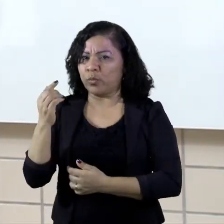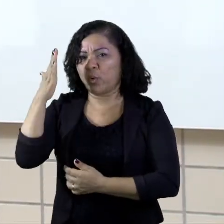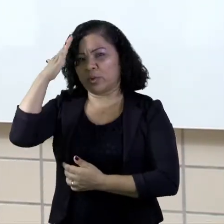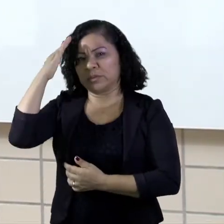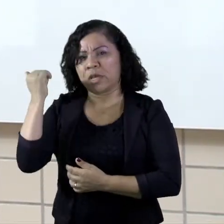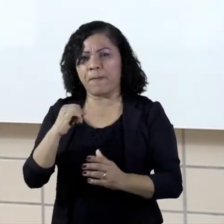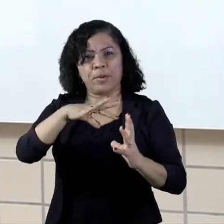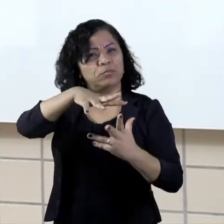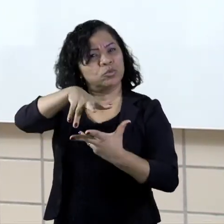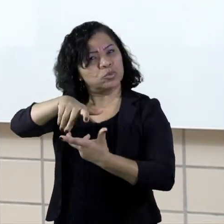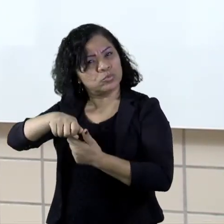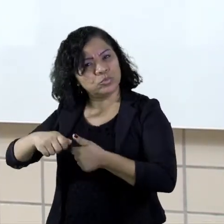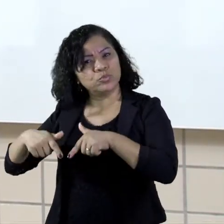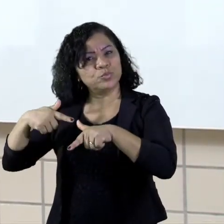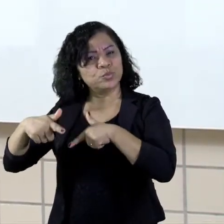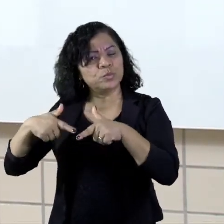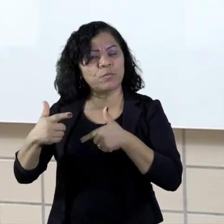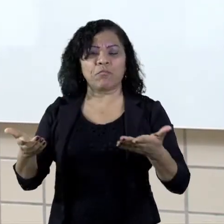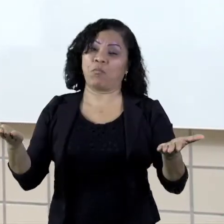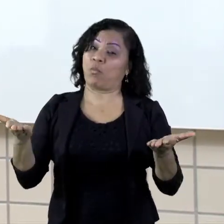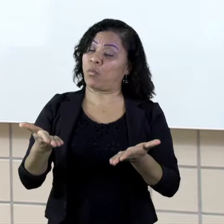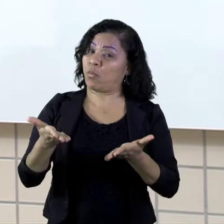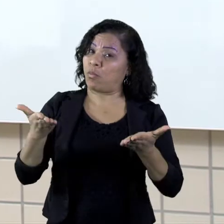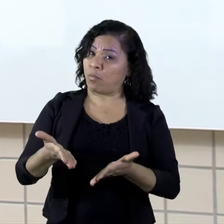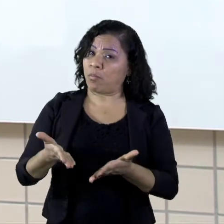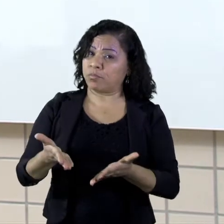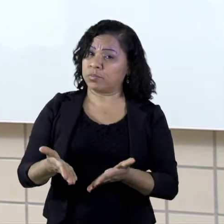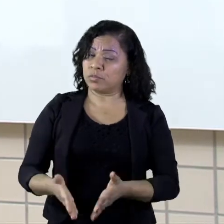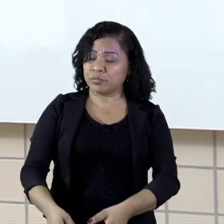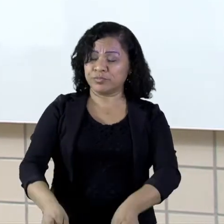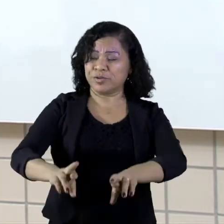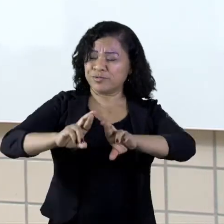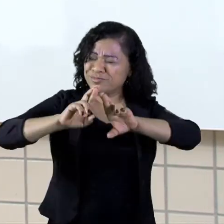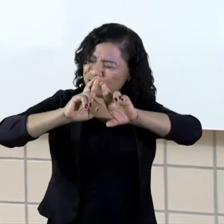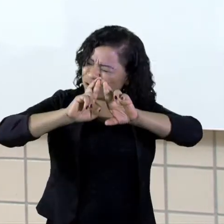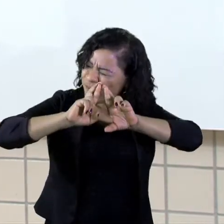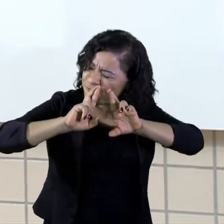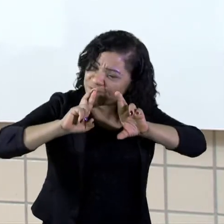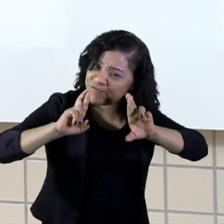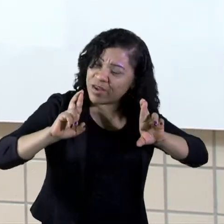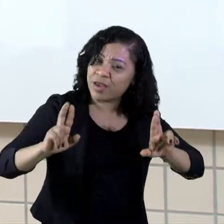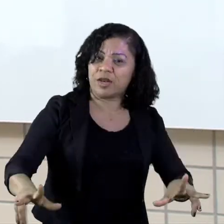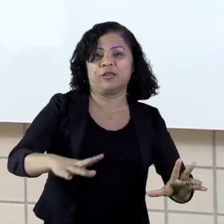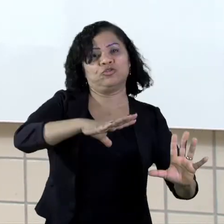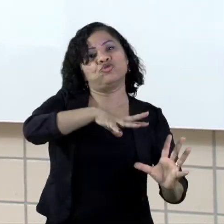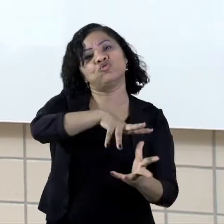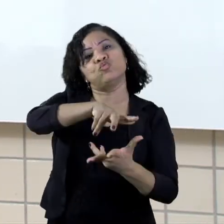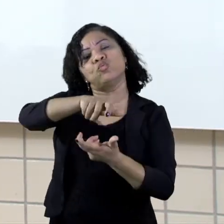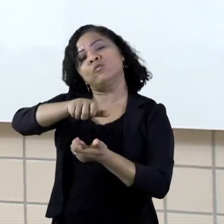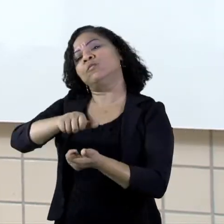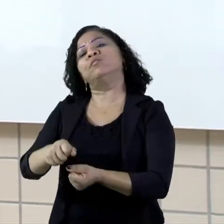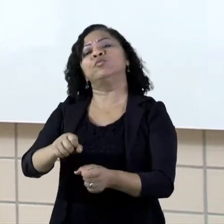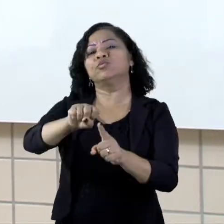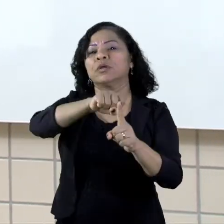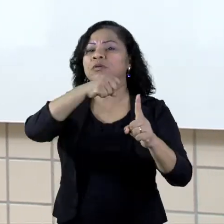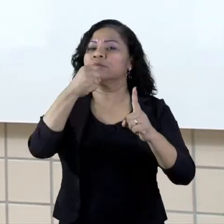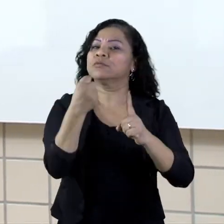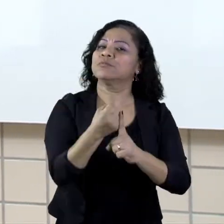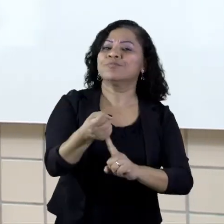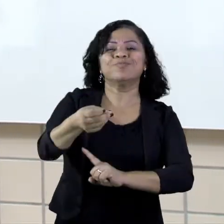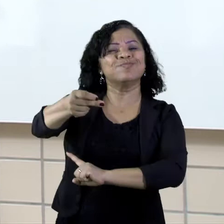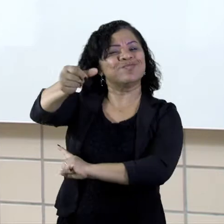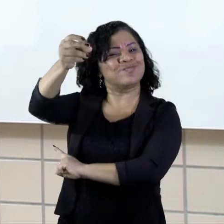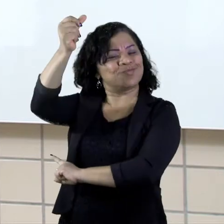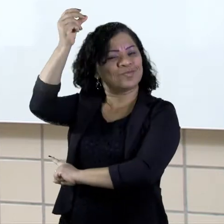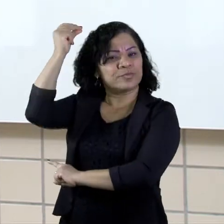do trabalho atual é completamente diferente do mundo do trabalho das sociedades antigas.